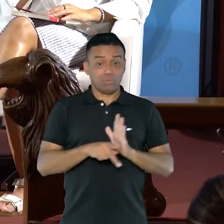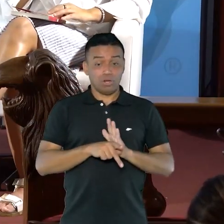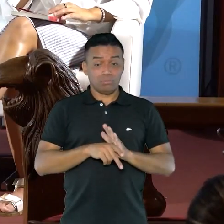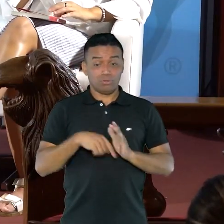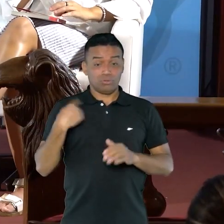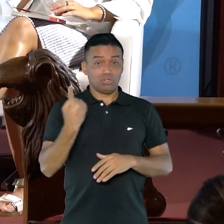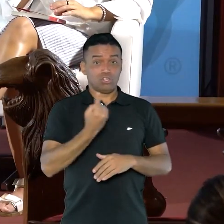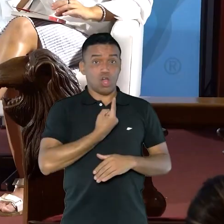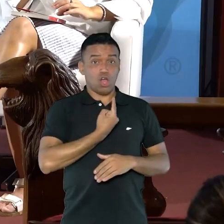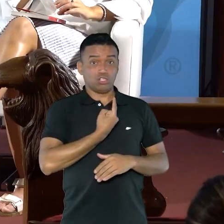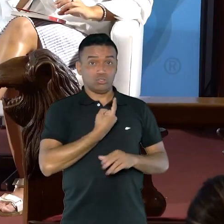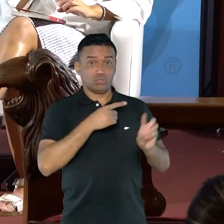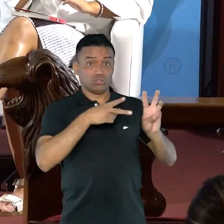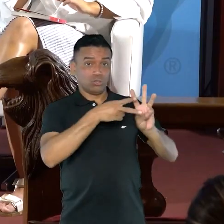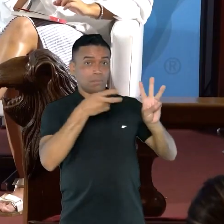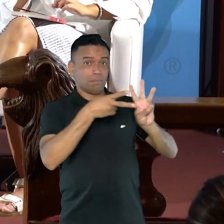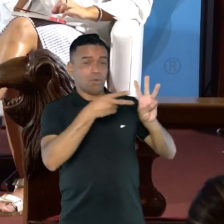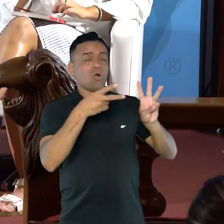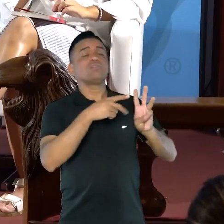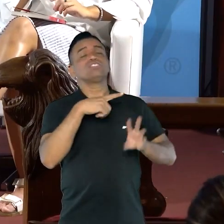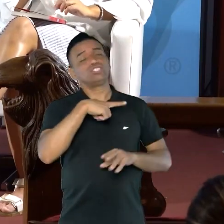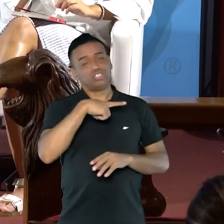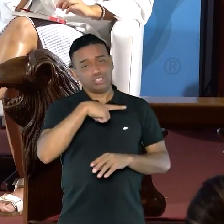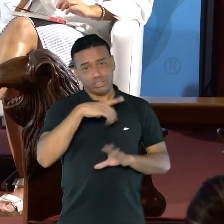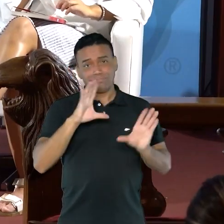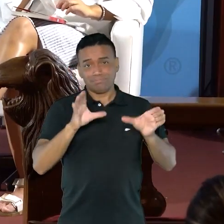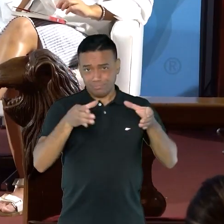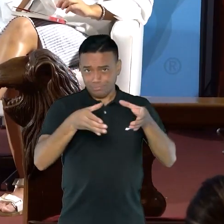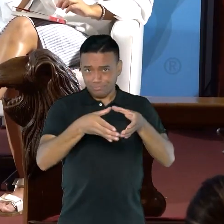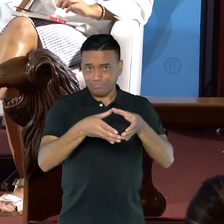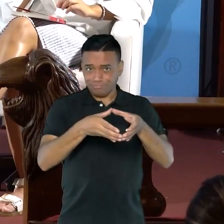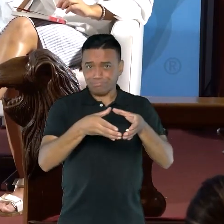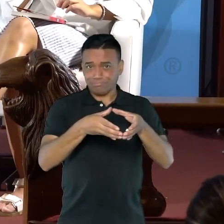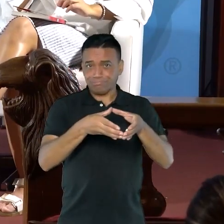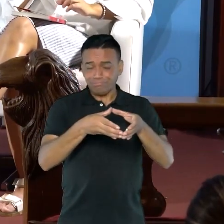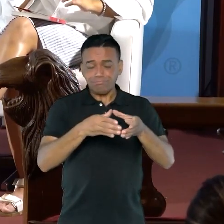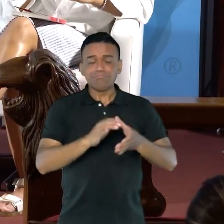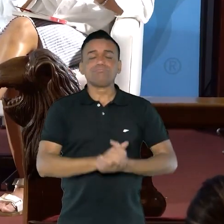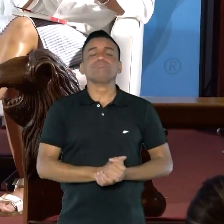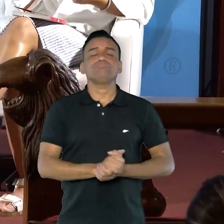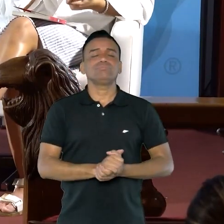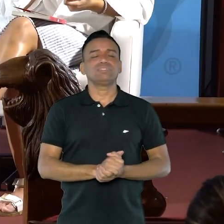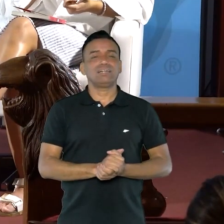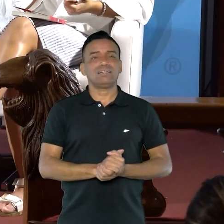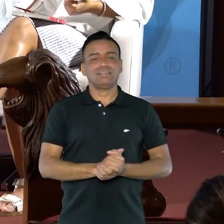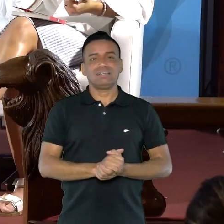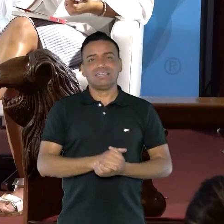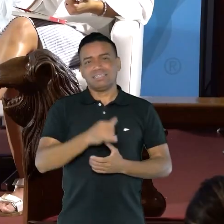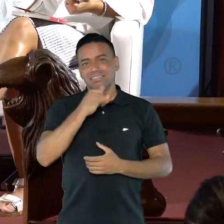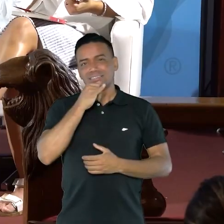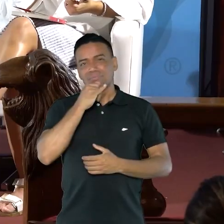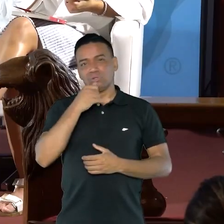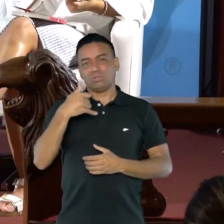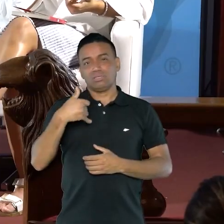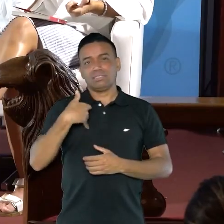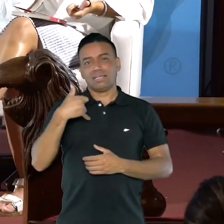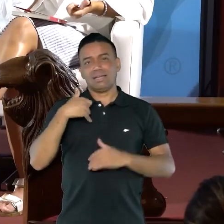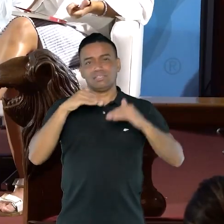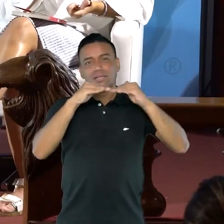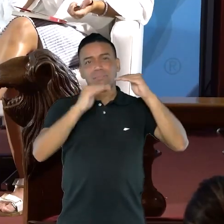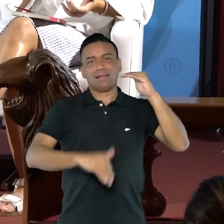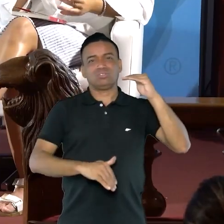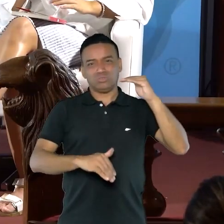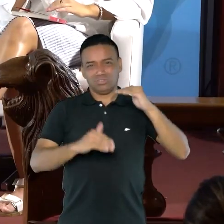povos, havia essa categoria, né? Que era menoridade social. Então,